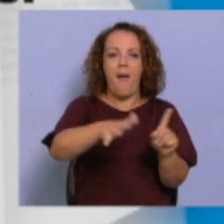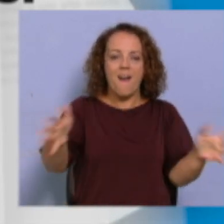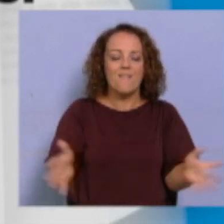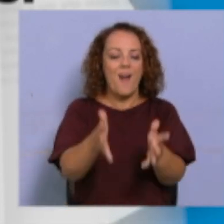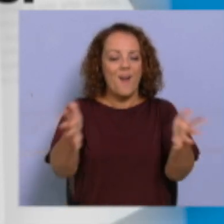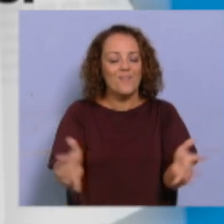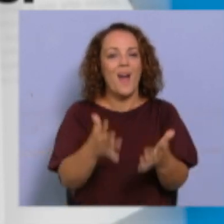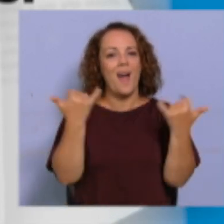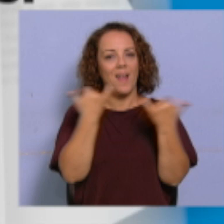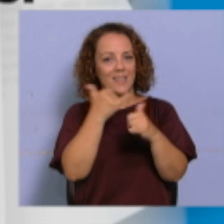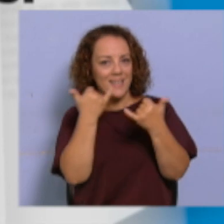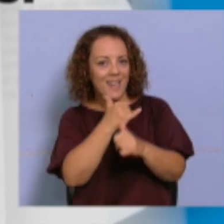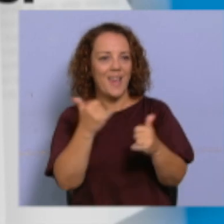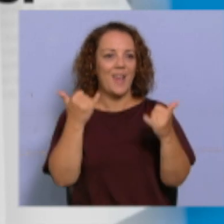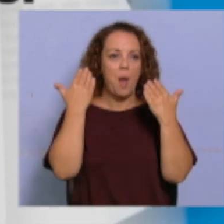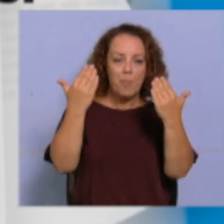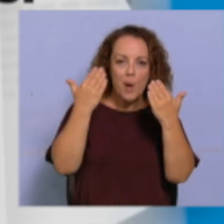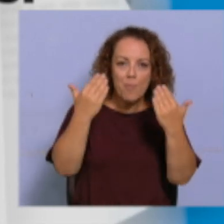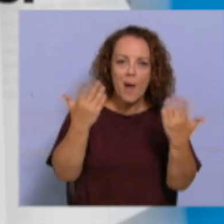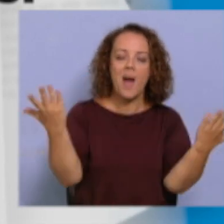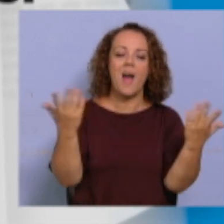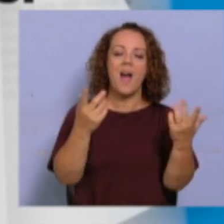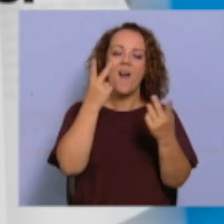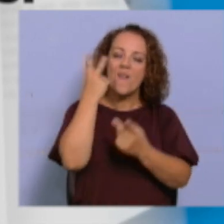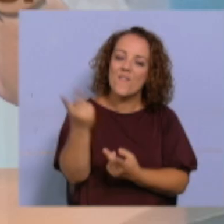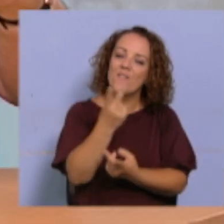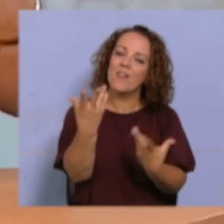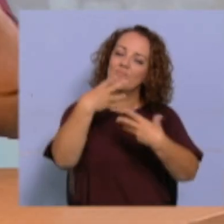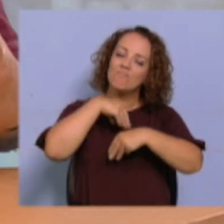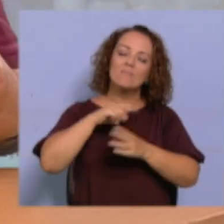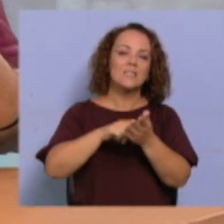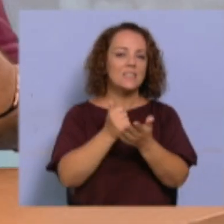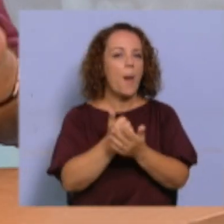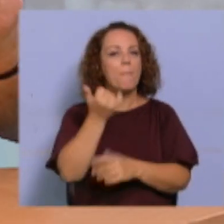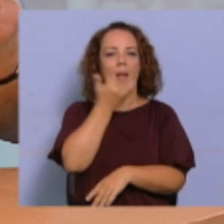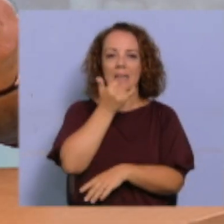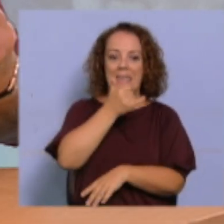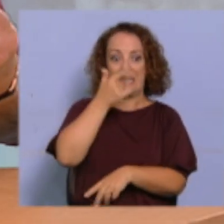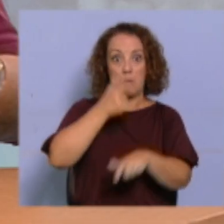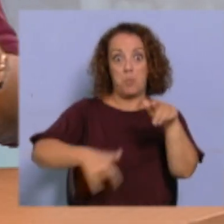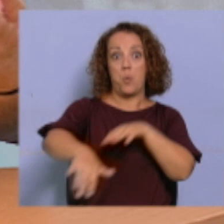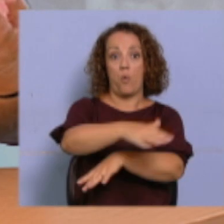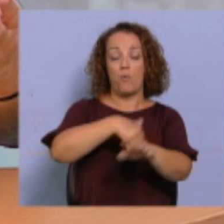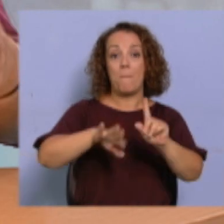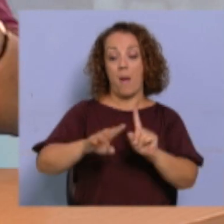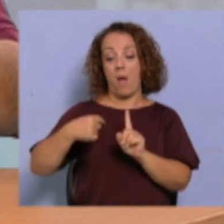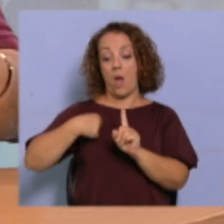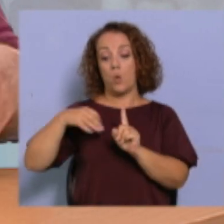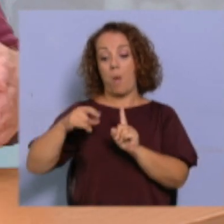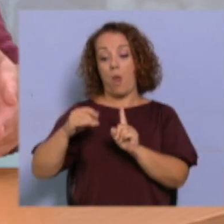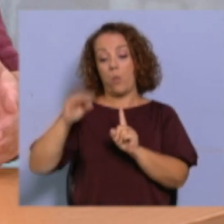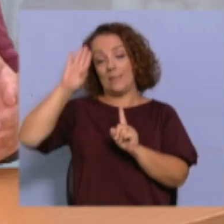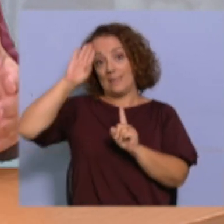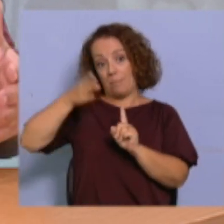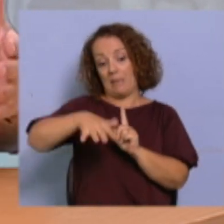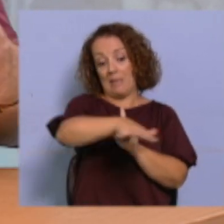alegra-se com eles e dá-lhes os parabéns e diz vivei sempre na alegria, enfim, bom. Mas ele também sabe que em todas as comunidades, e esta